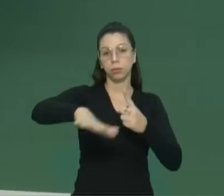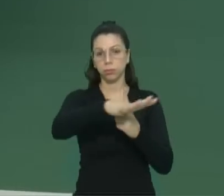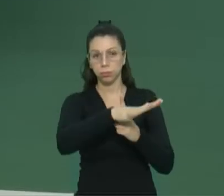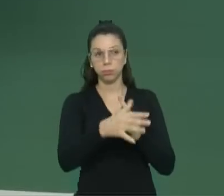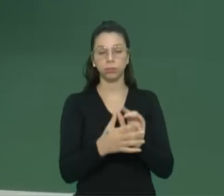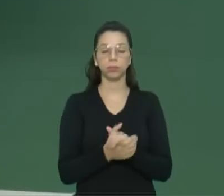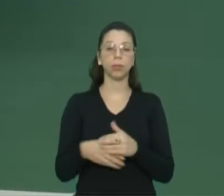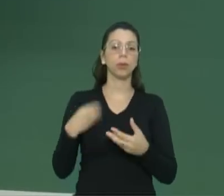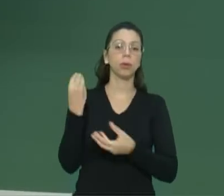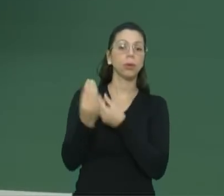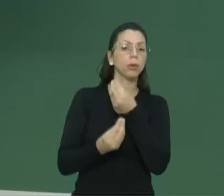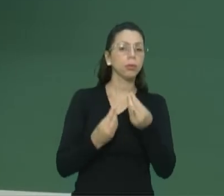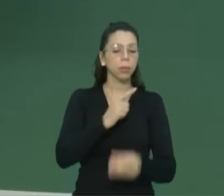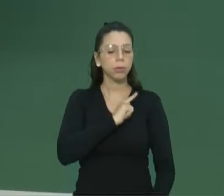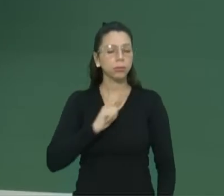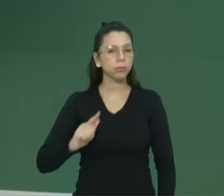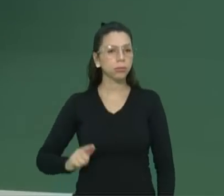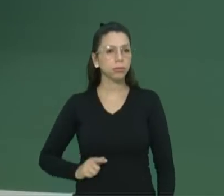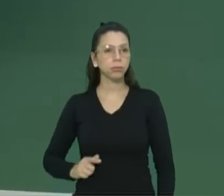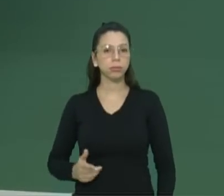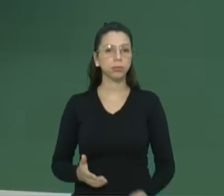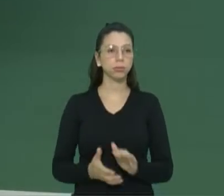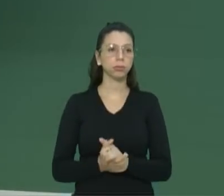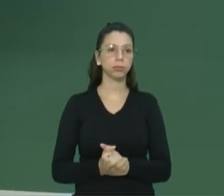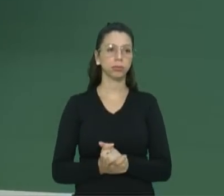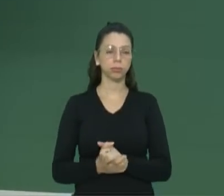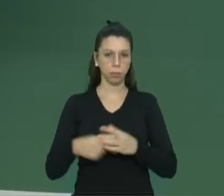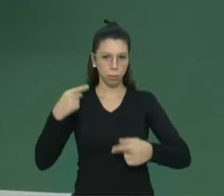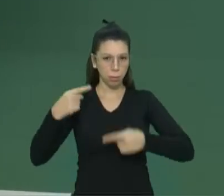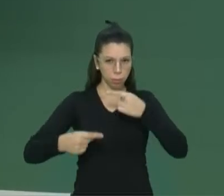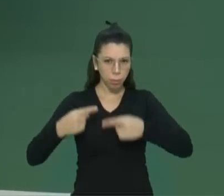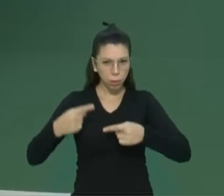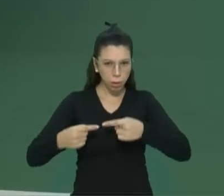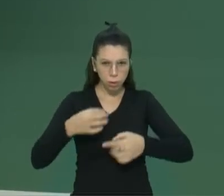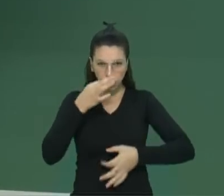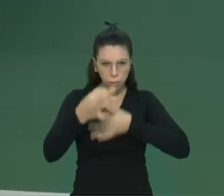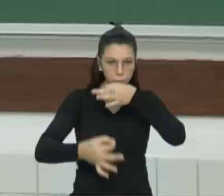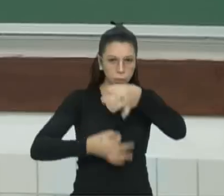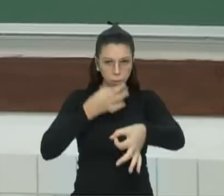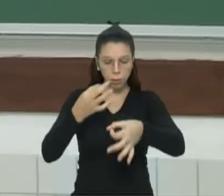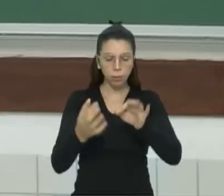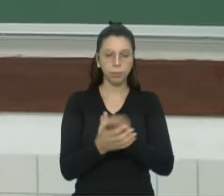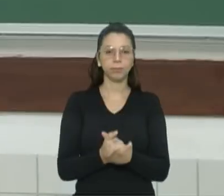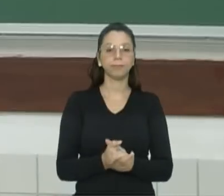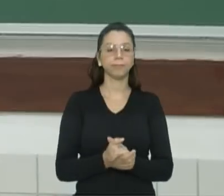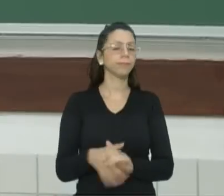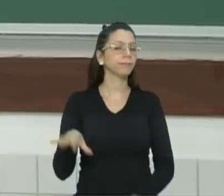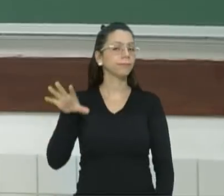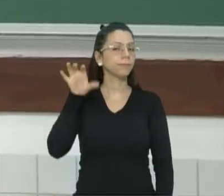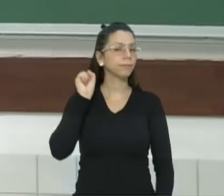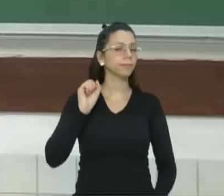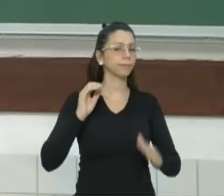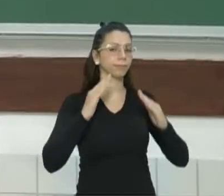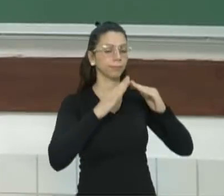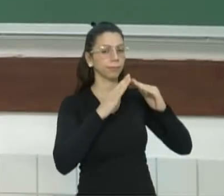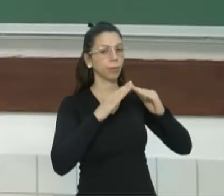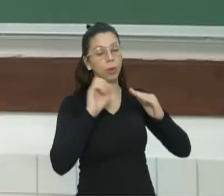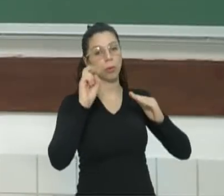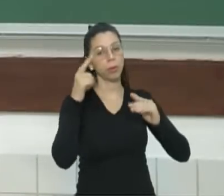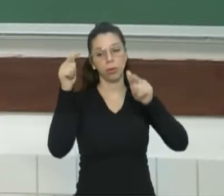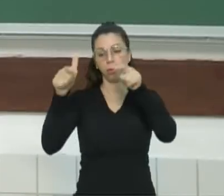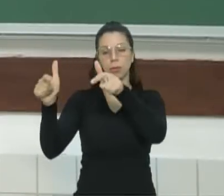Então, como somos governados? Política se discute? Você já deve ter ouvido aí na sua casa, né? Ou em algum lugar,